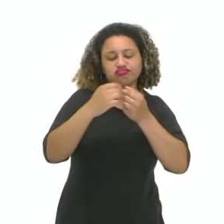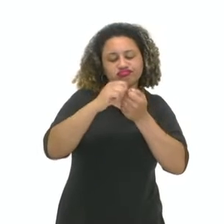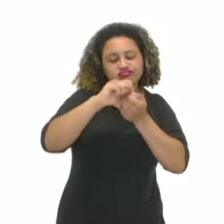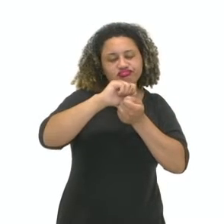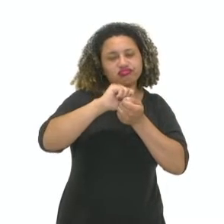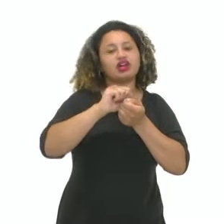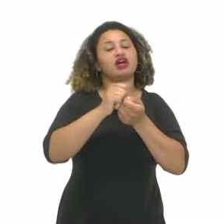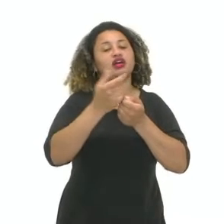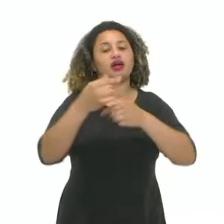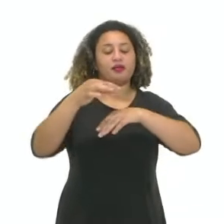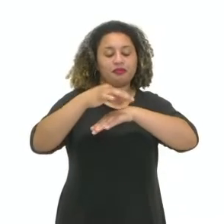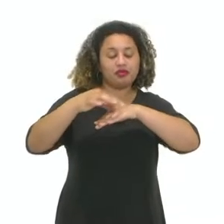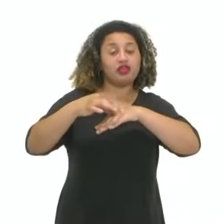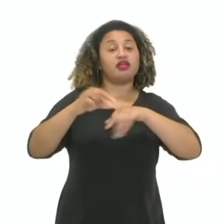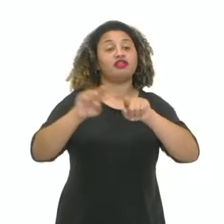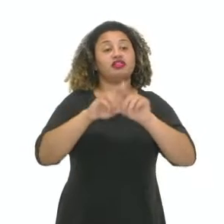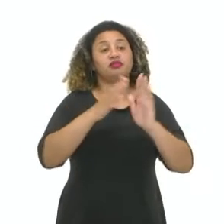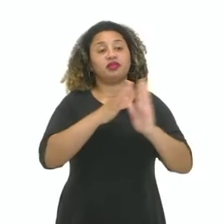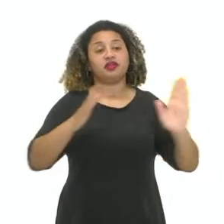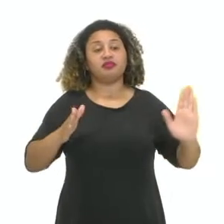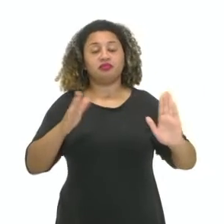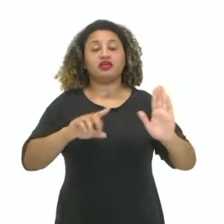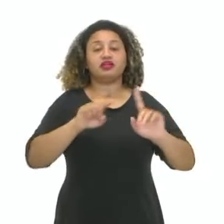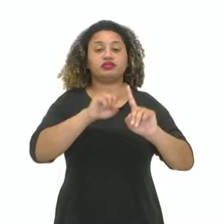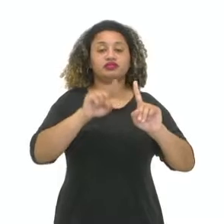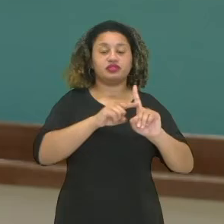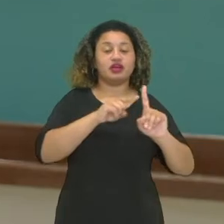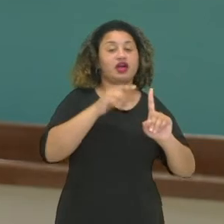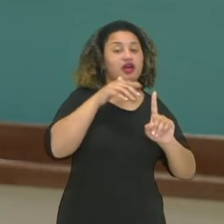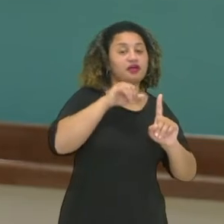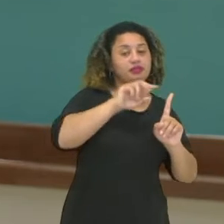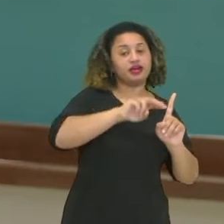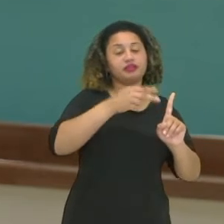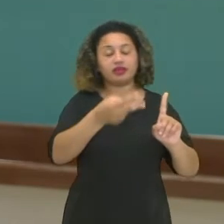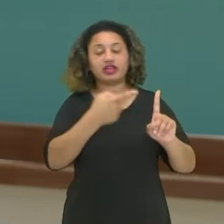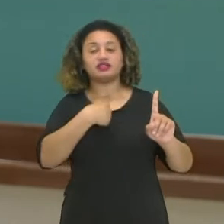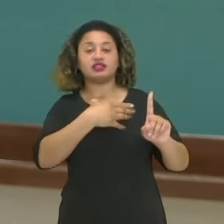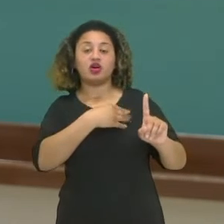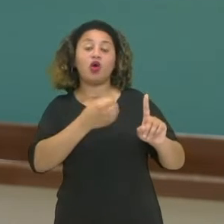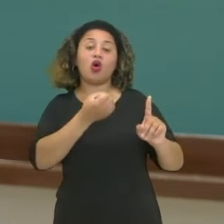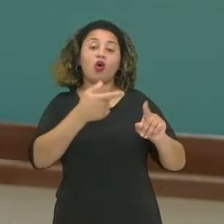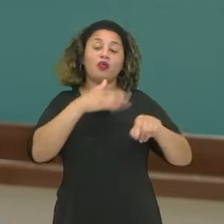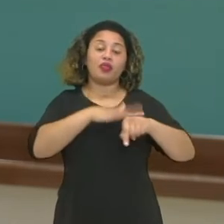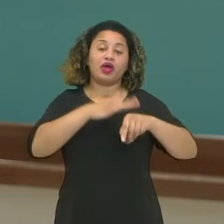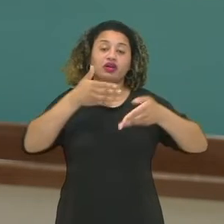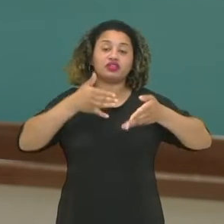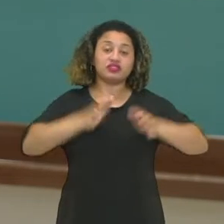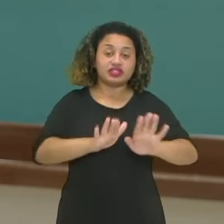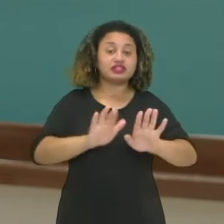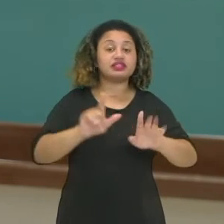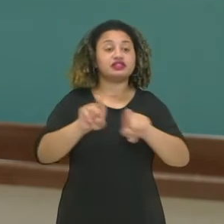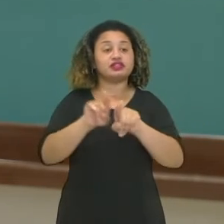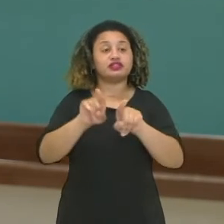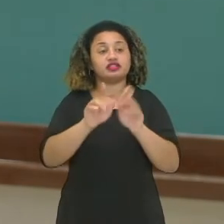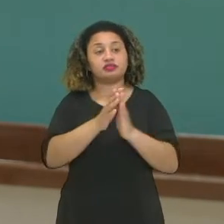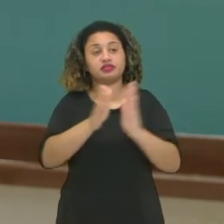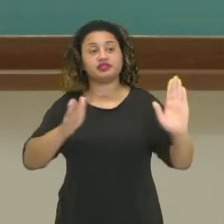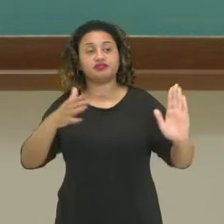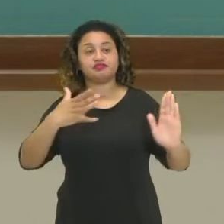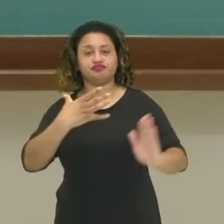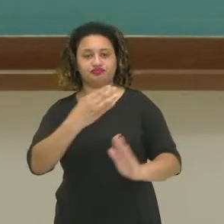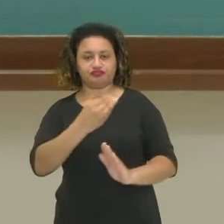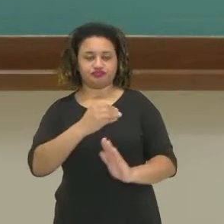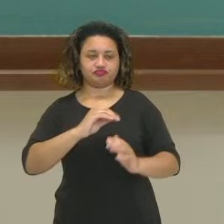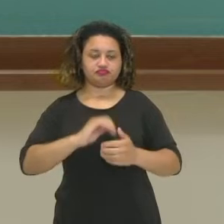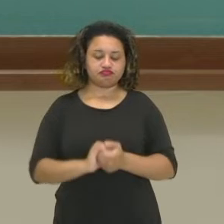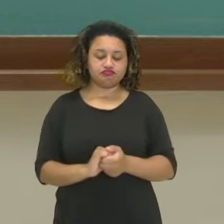e também durante a gestação da mãe para filho e ou durante o parto ou a amamentação. Mas